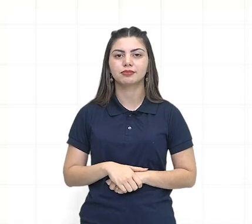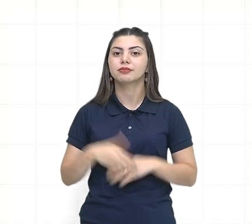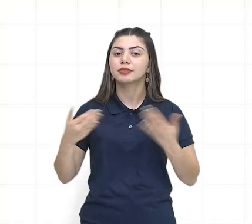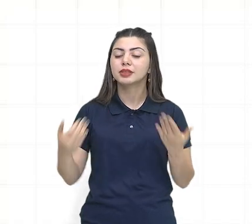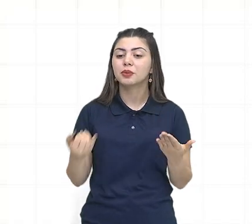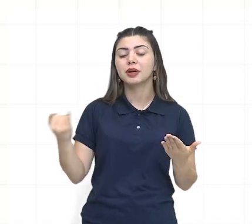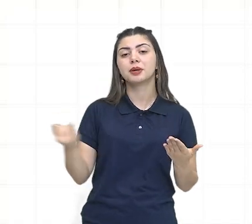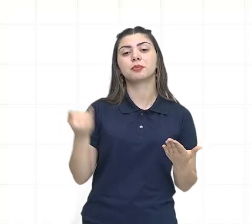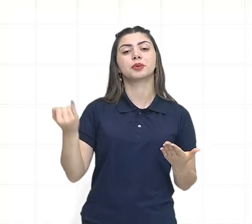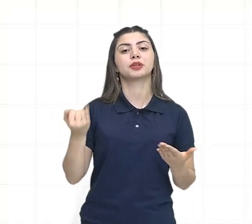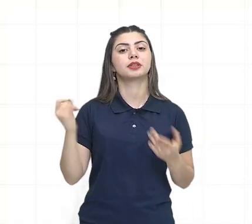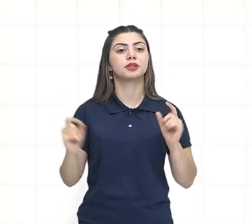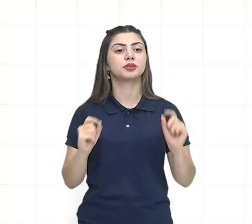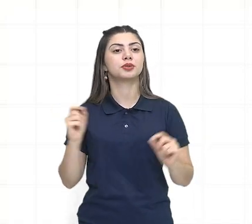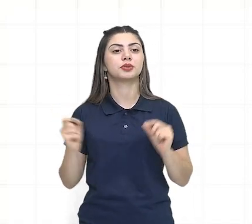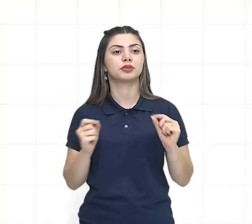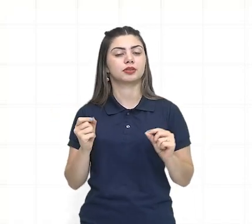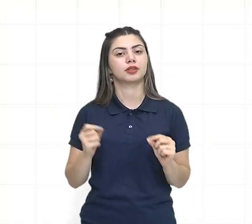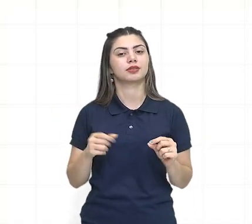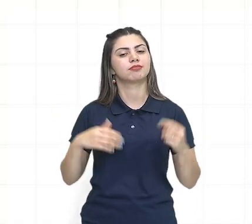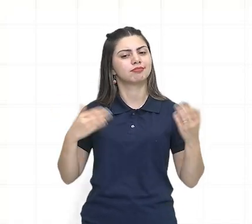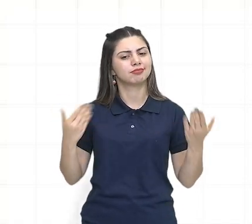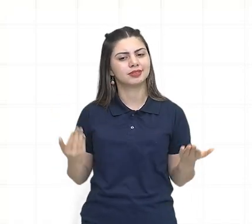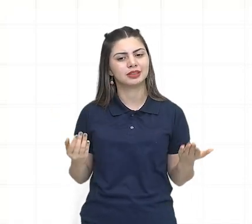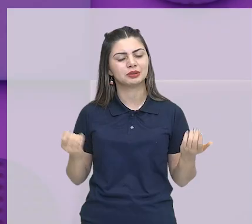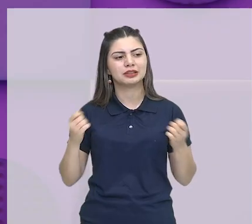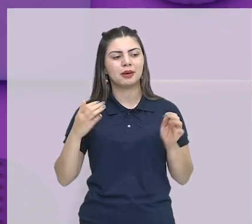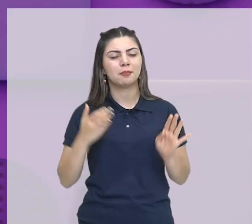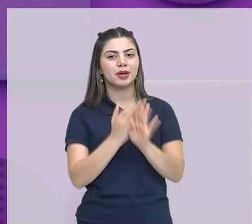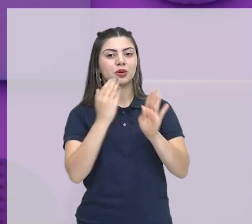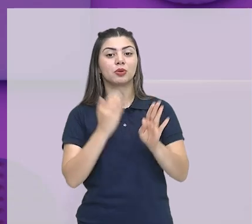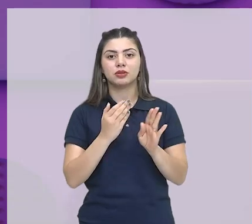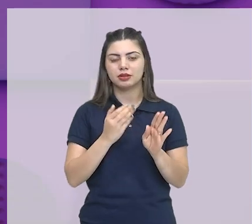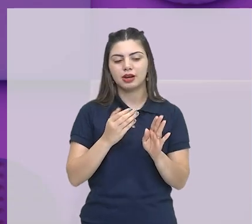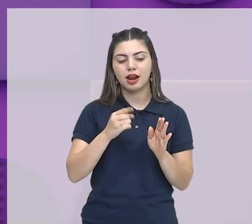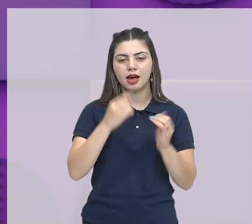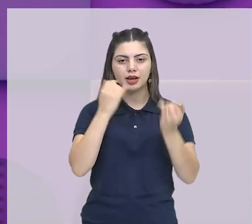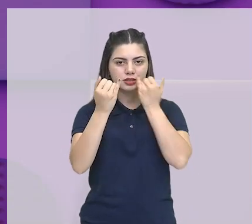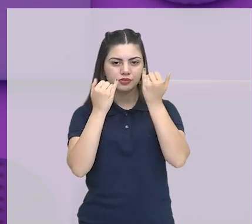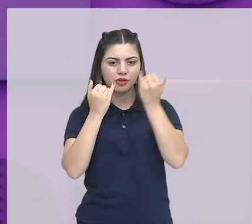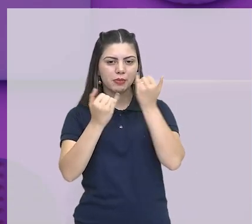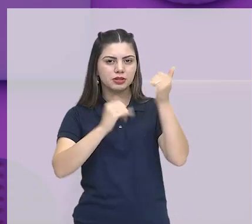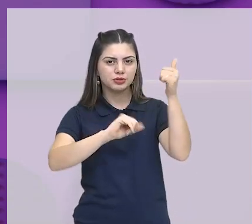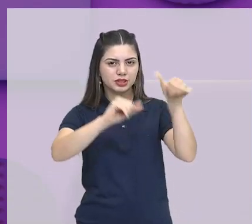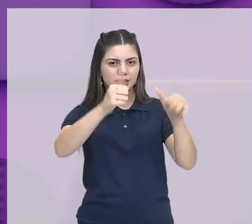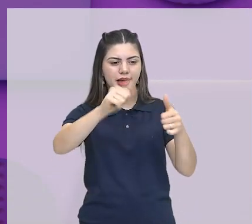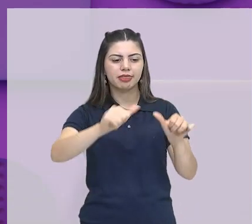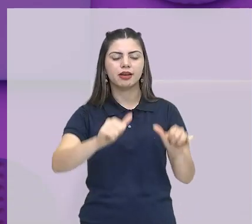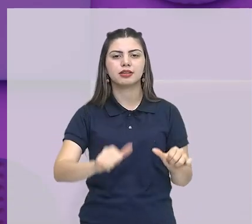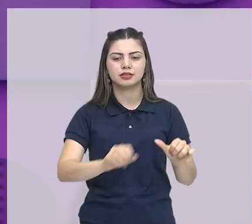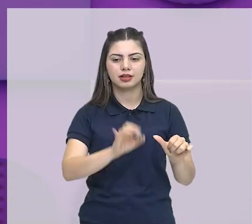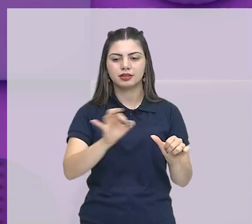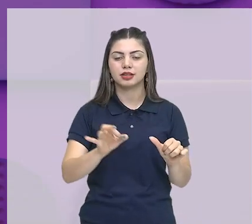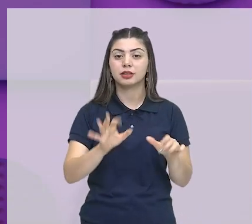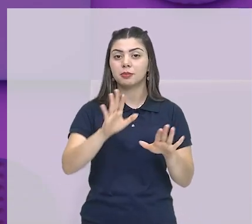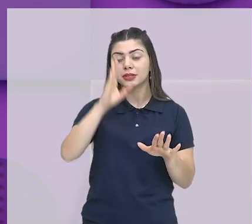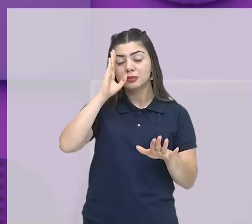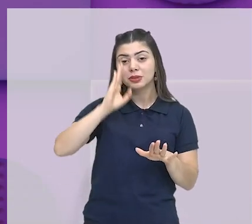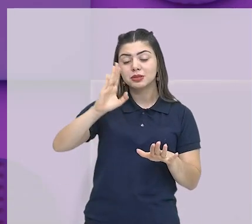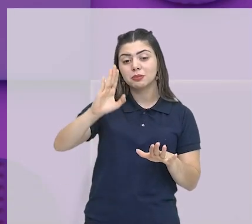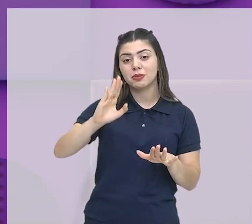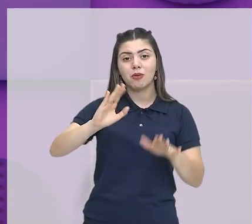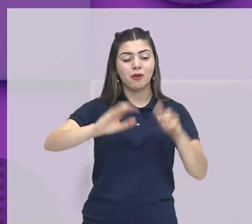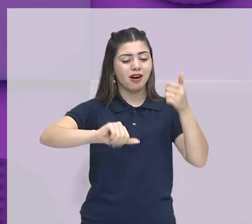que tenhamos aqui essa identificação de dados, a observação e principalmente o quê?